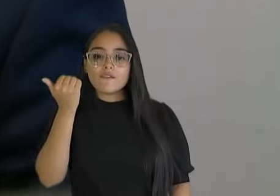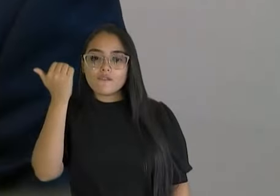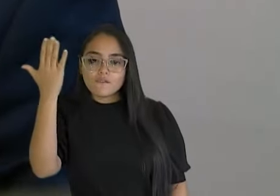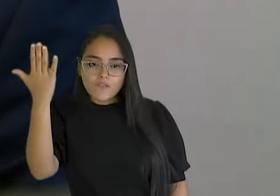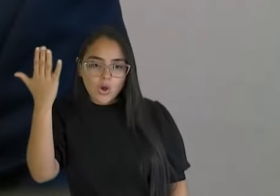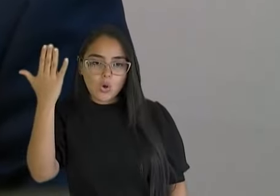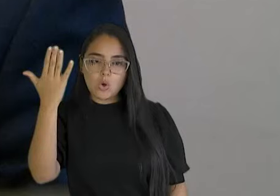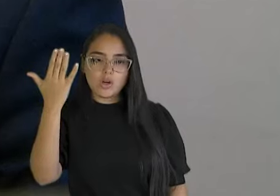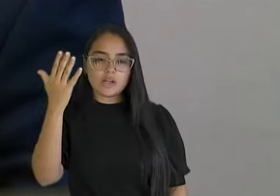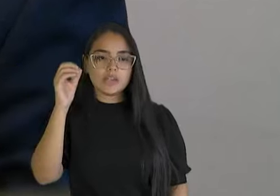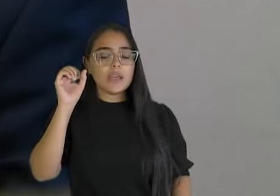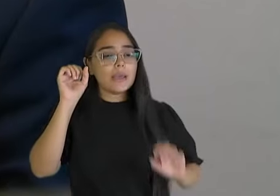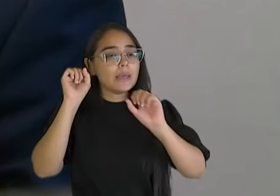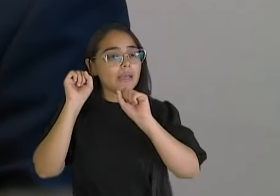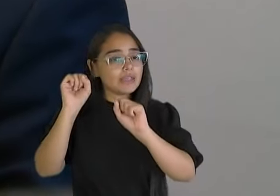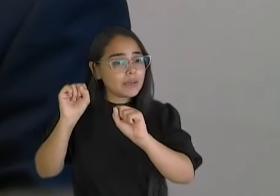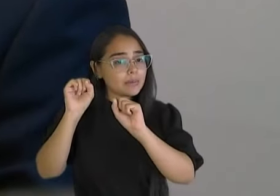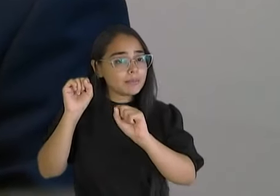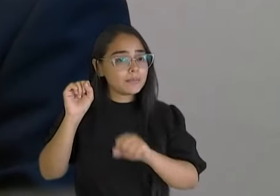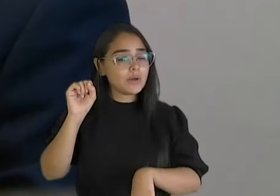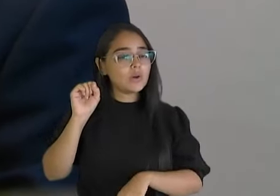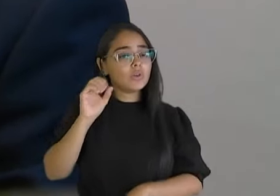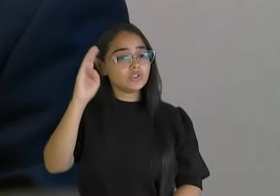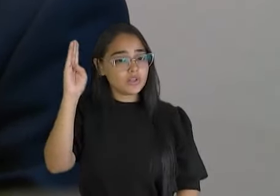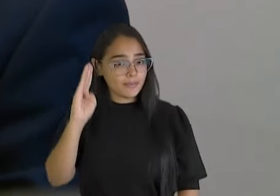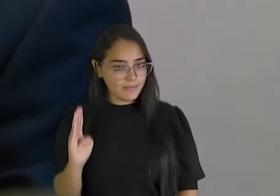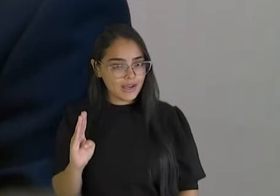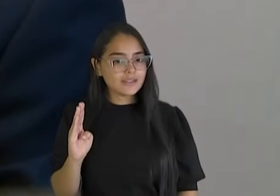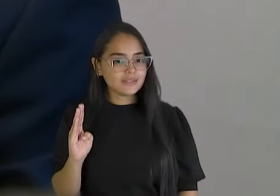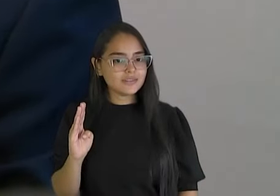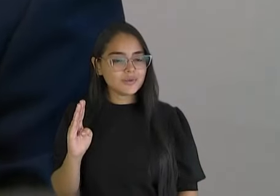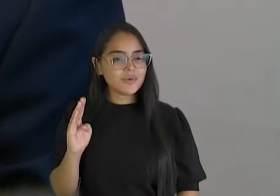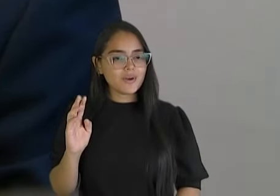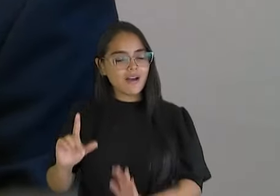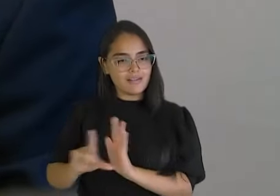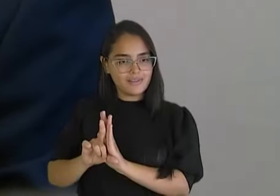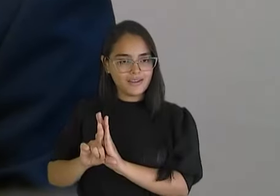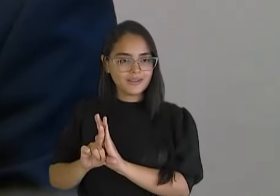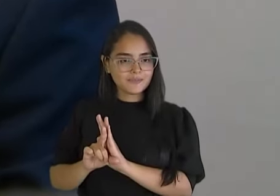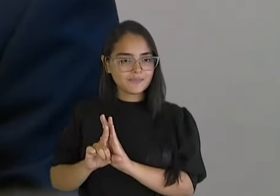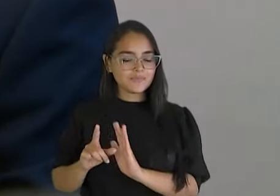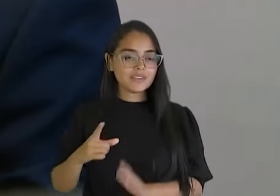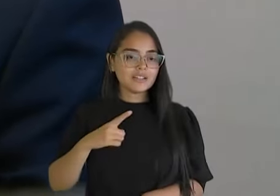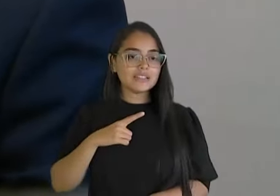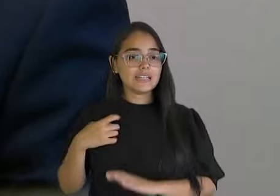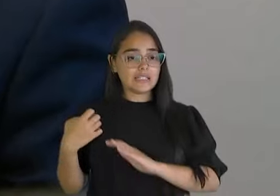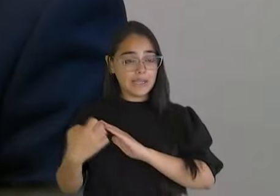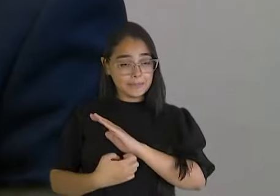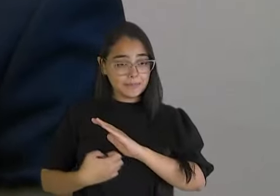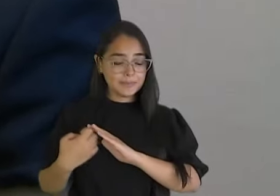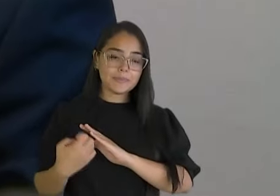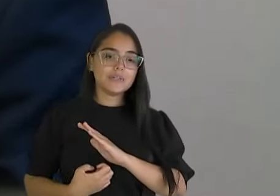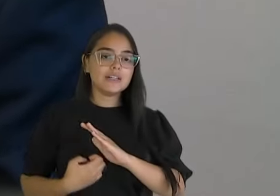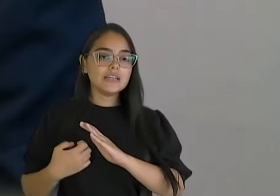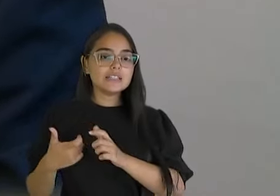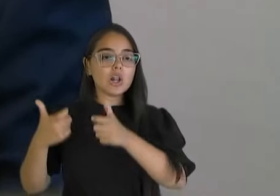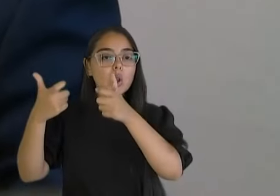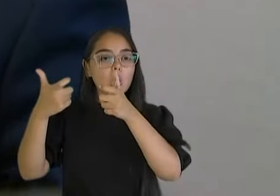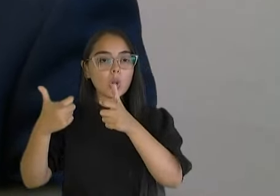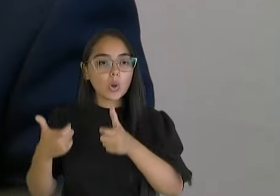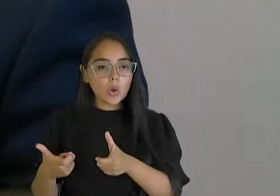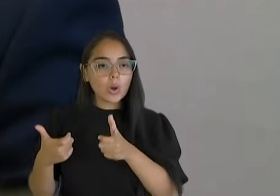ao onde se pode aplicar o ordenamento brasileiro. Então, à medida em que essas empresas são situadas em